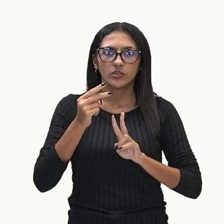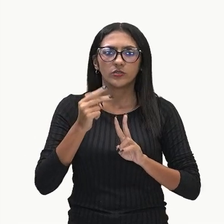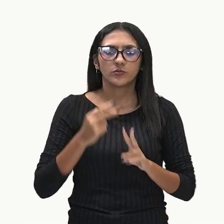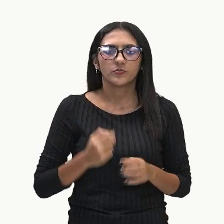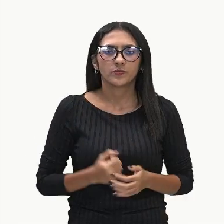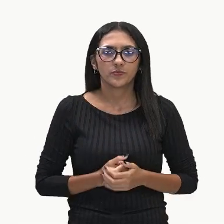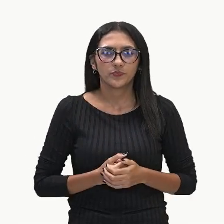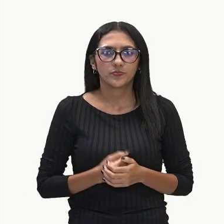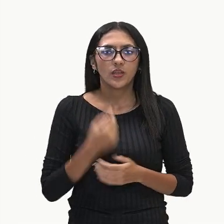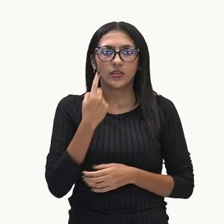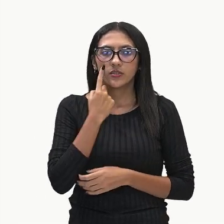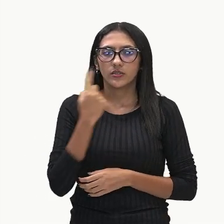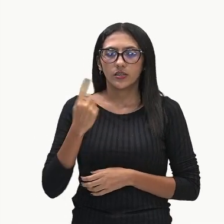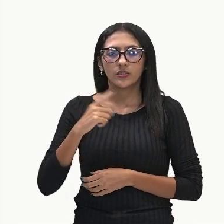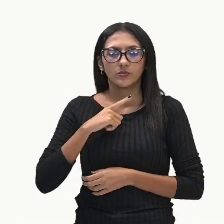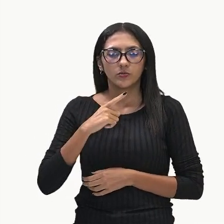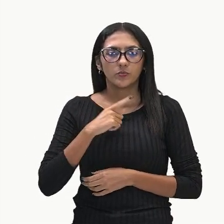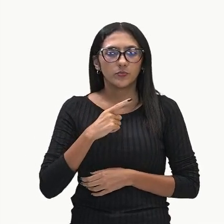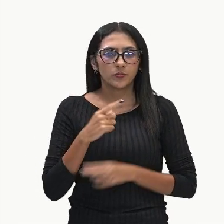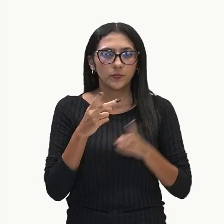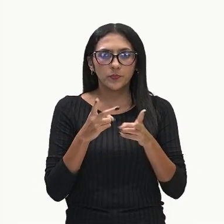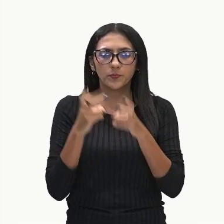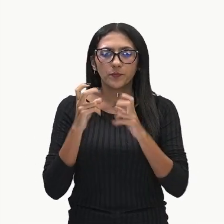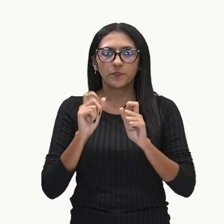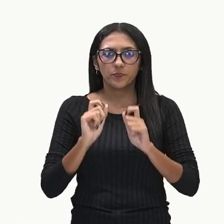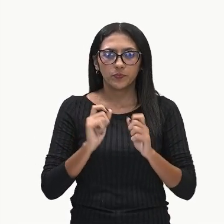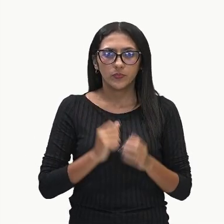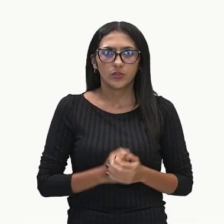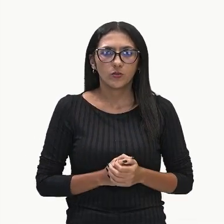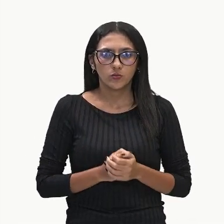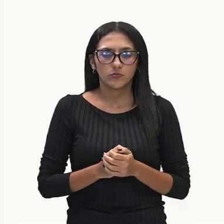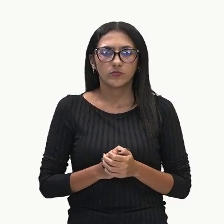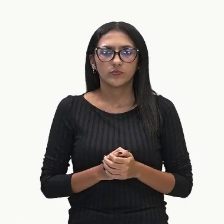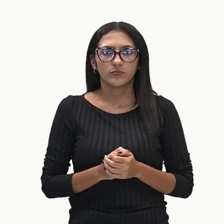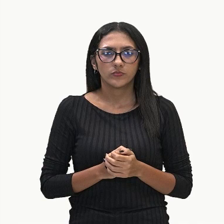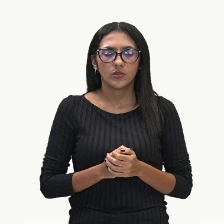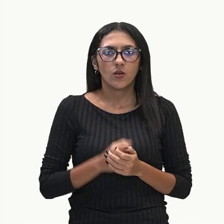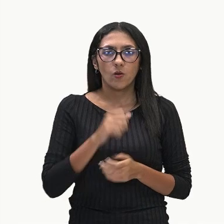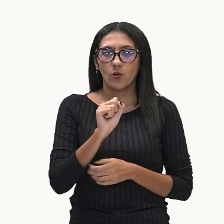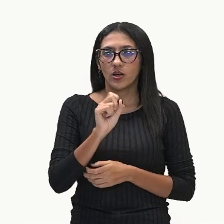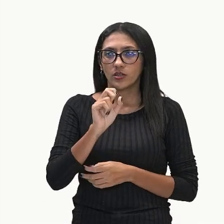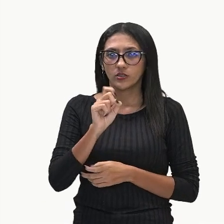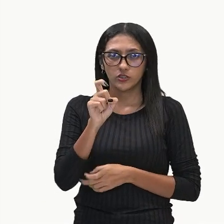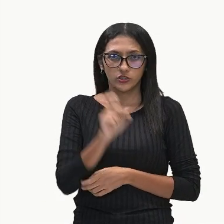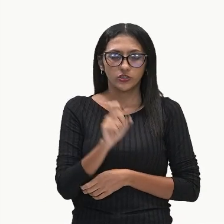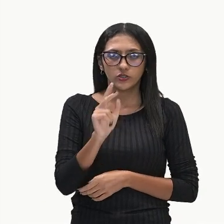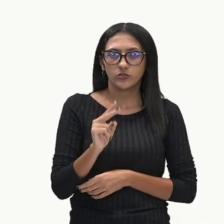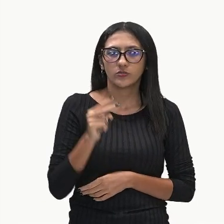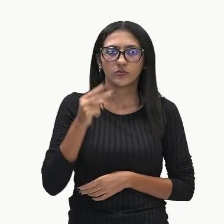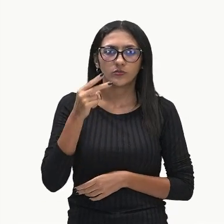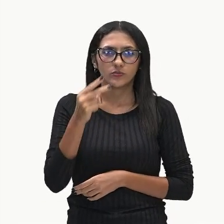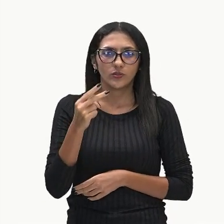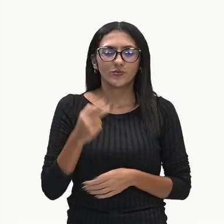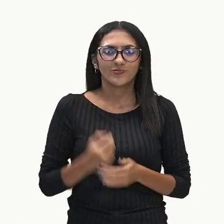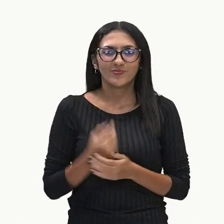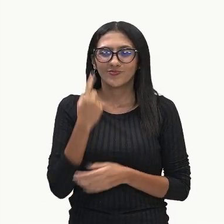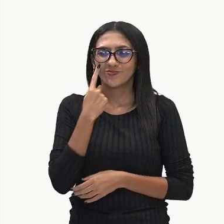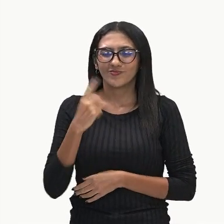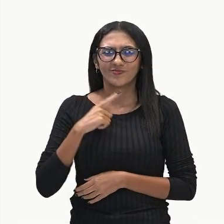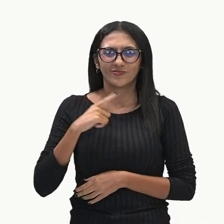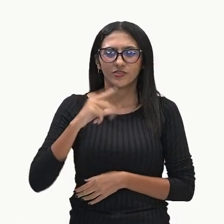no caso nós verificamos que é o 2. Devido aqui, ó, a